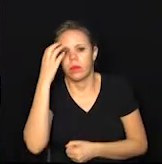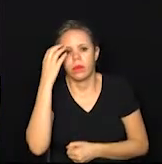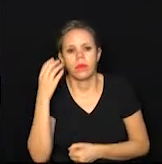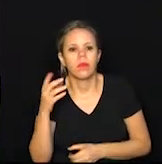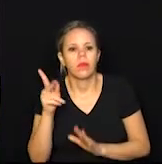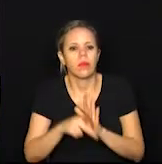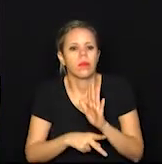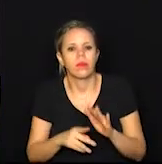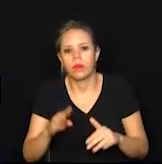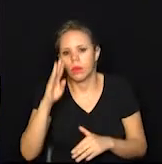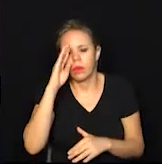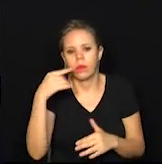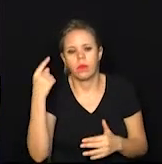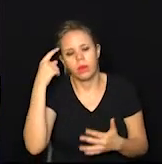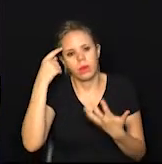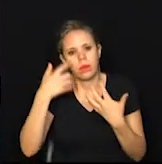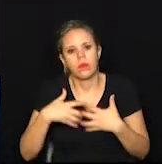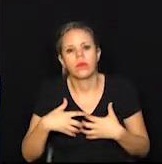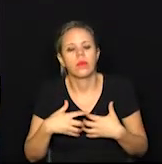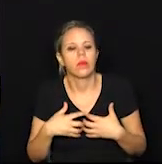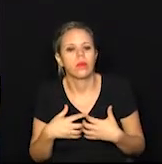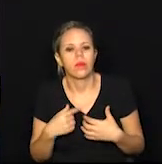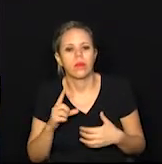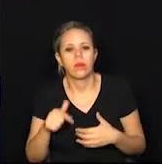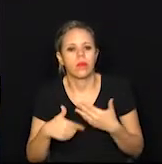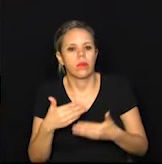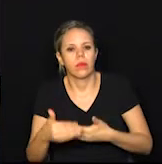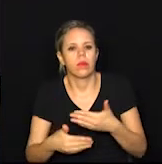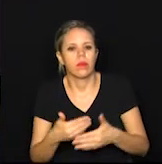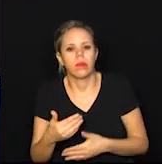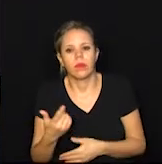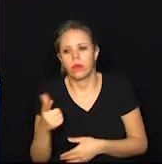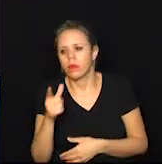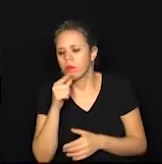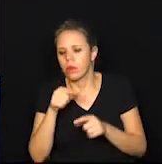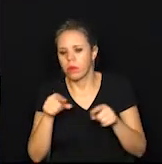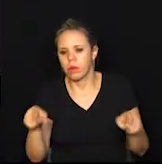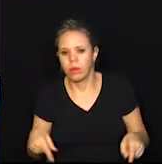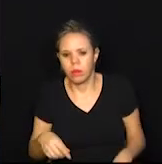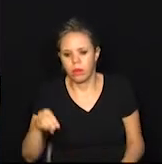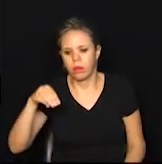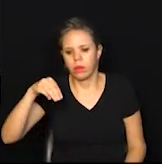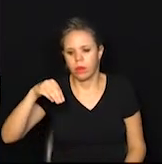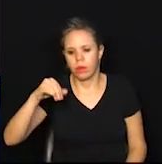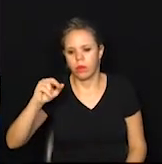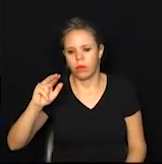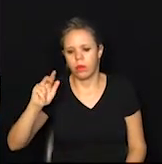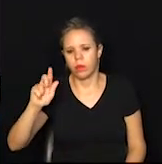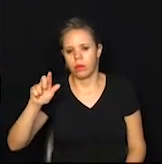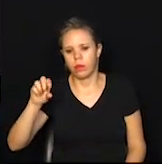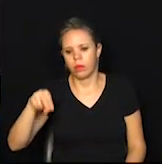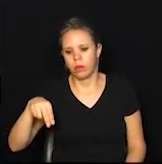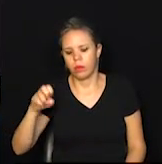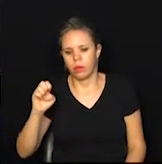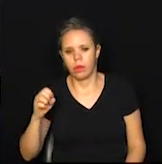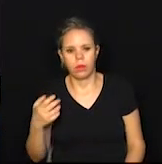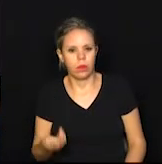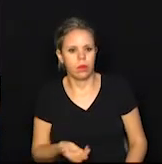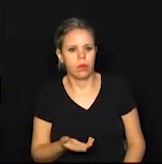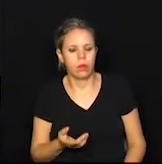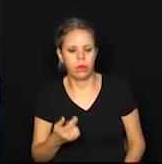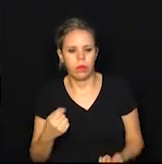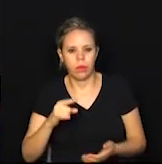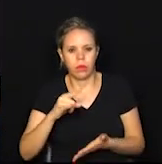projeto piloto. A gente está pensando mais para frente na Lagoa do Mingoni, mas para isso precisa do laudo